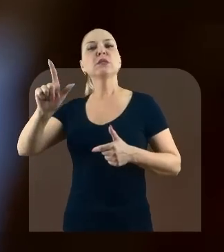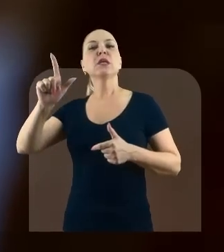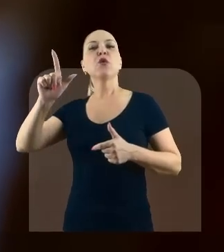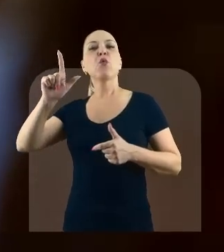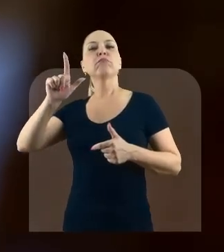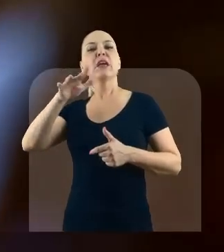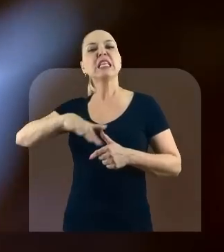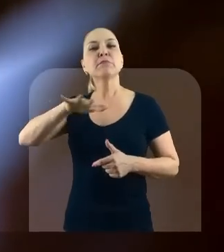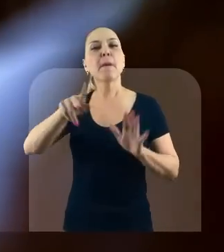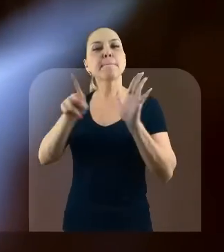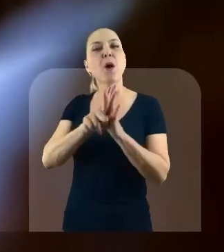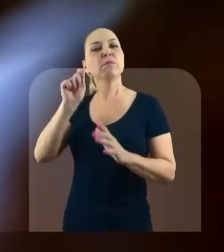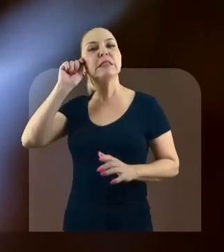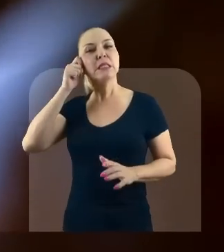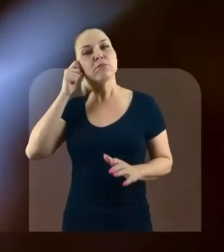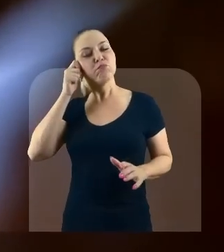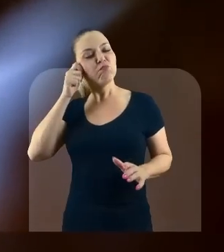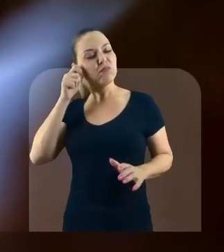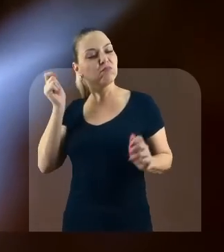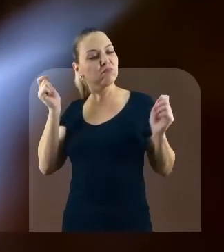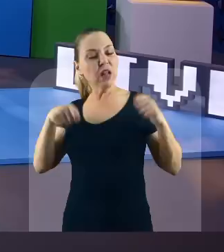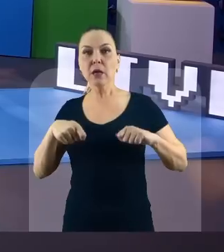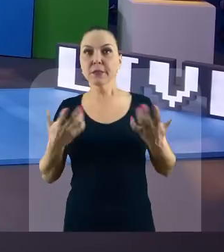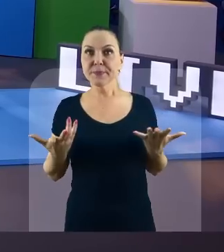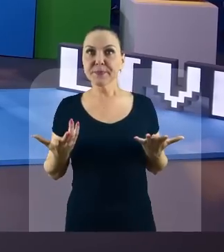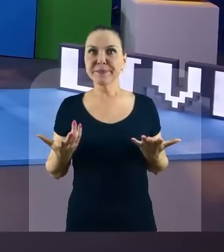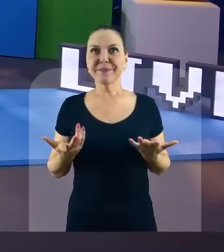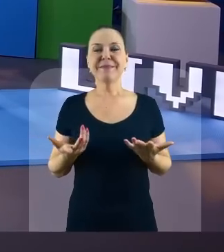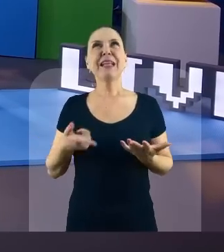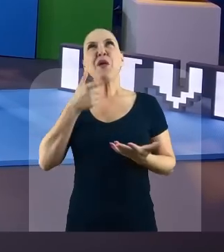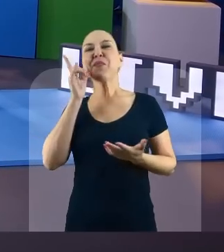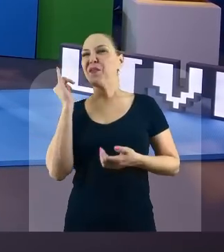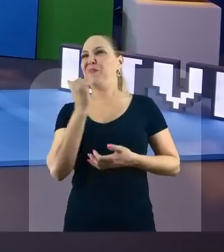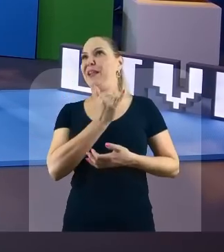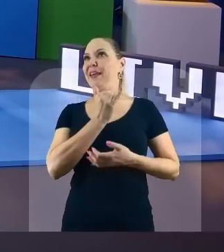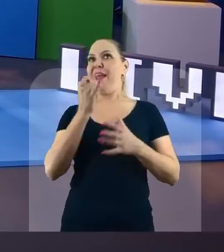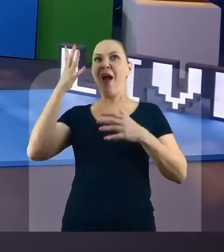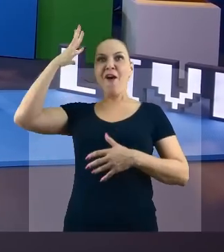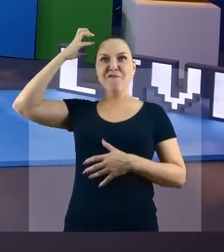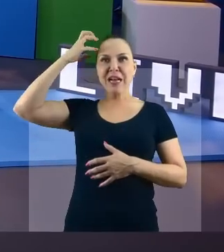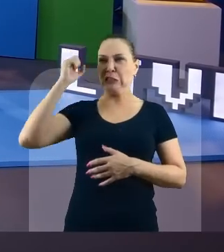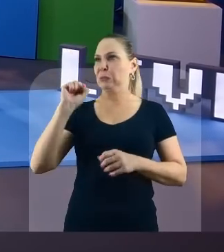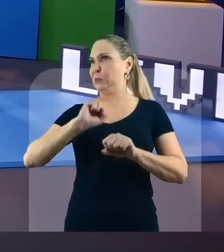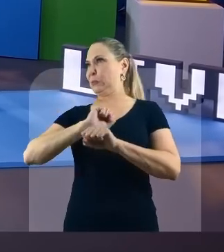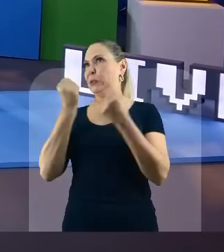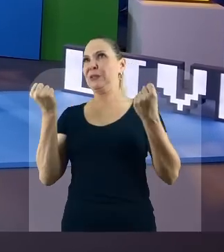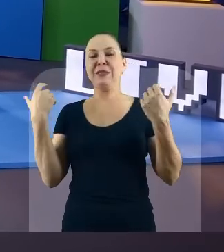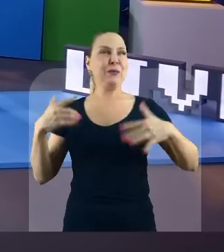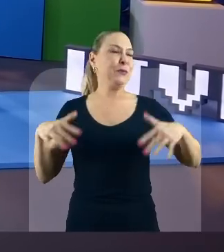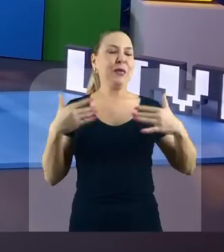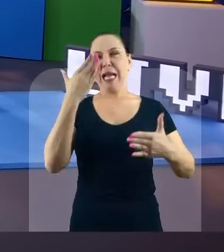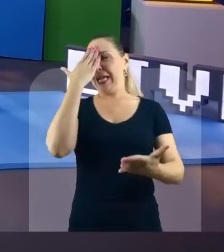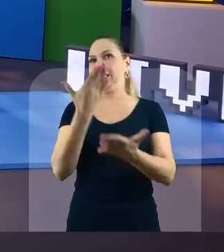tinha. Perfeito. Ontem, quando a gente comentava esse assunto, assim que eu falei, o Fernando quase caiu pra eu fico revoltado com essas coisas. Por isso que eu chamei